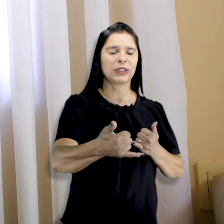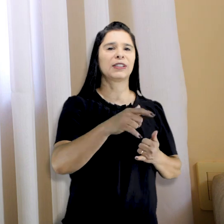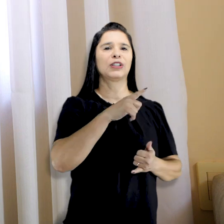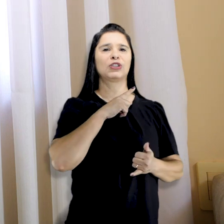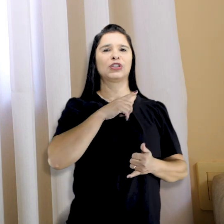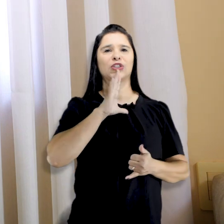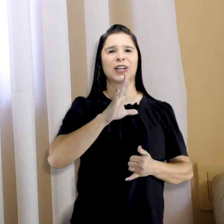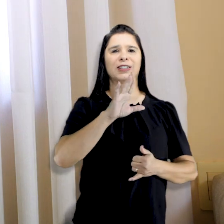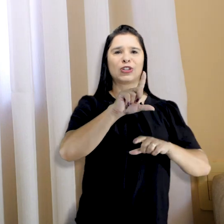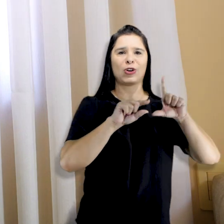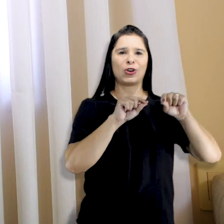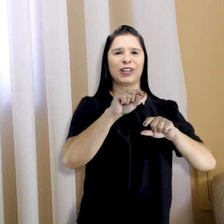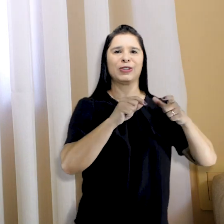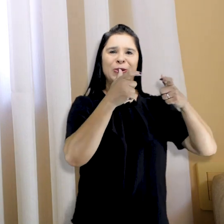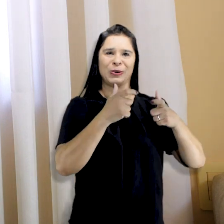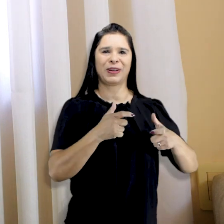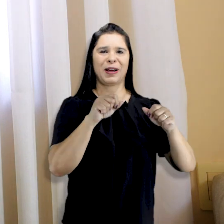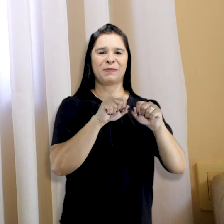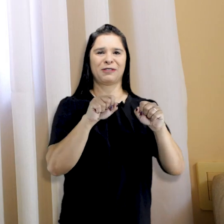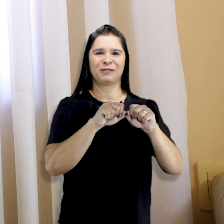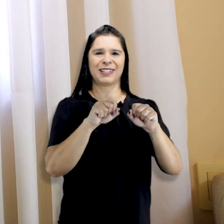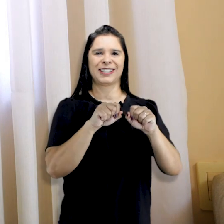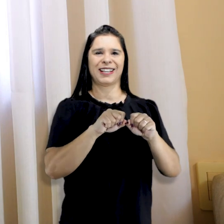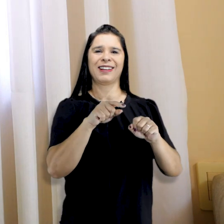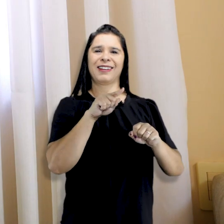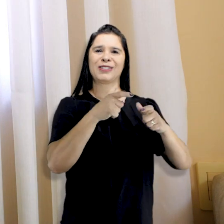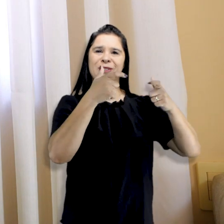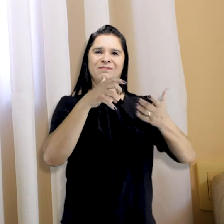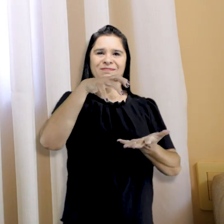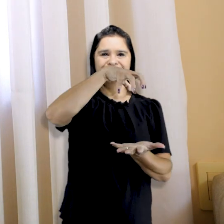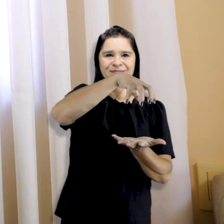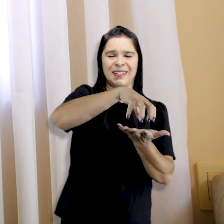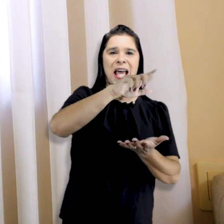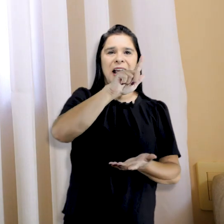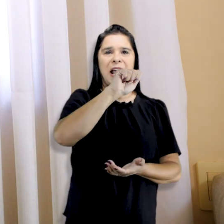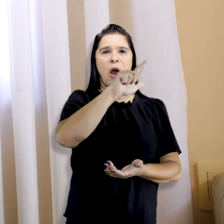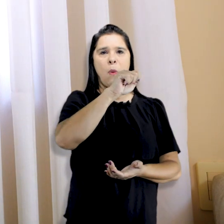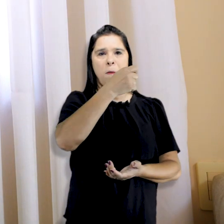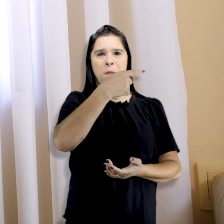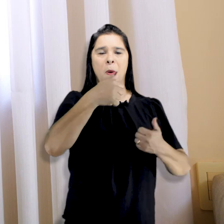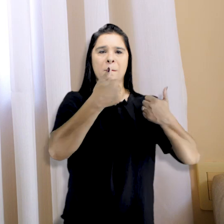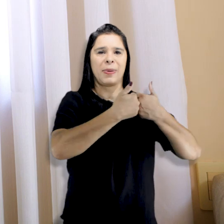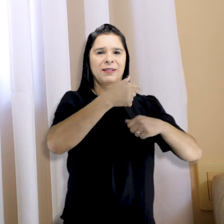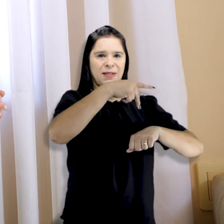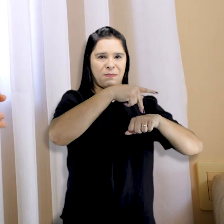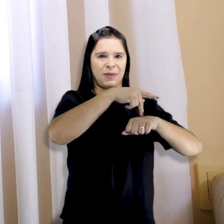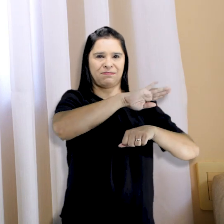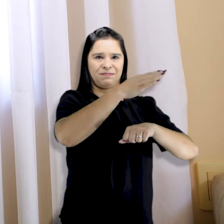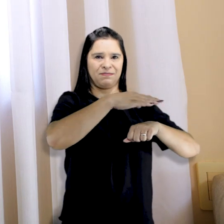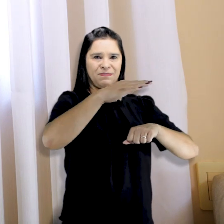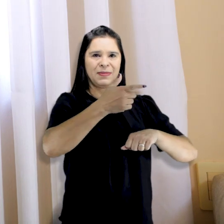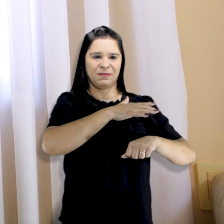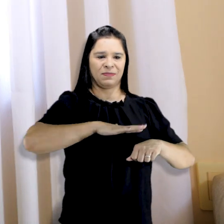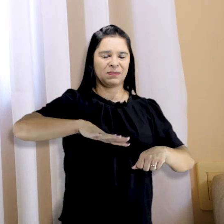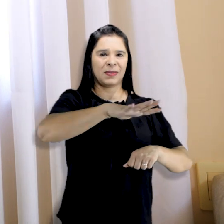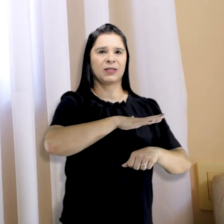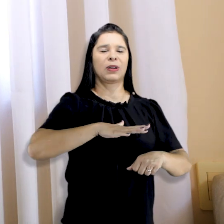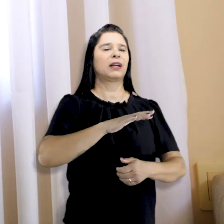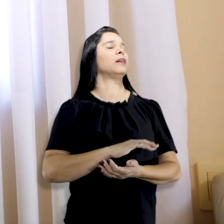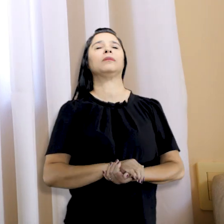fazer esse galpão, que seria perto da pedreira que tem lá nesse espaço ali da estação,